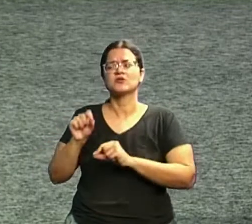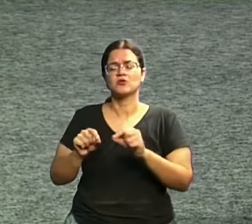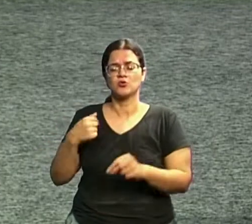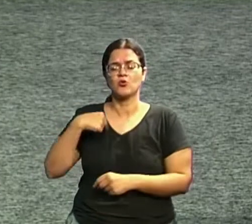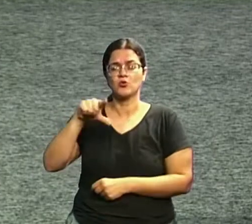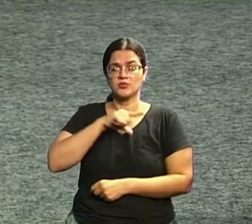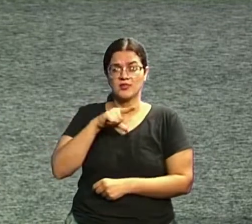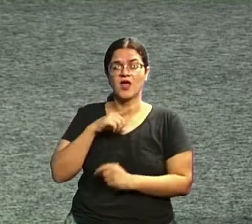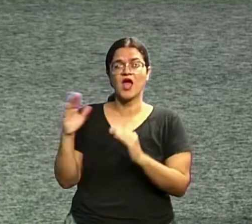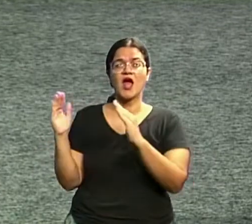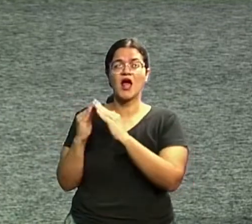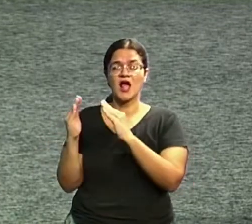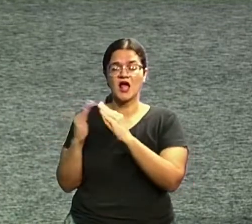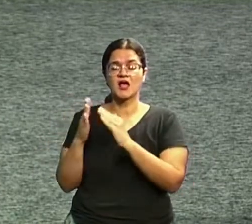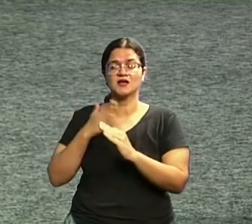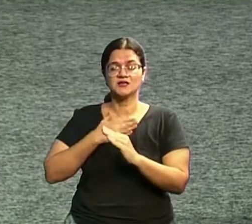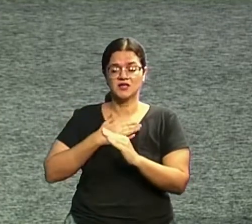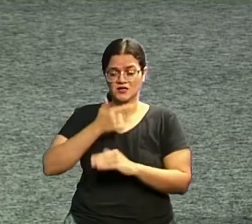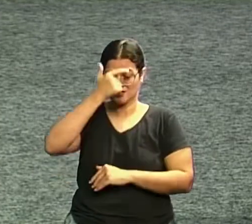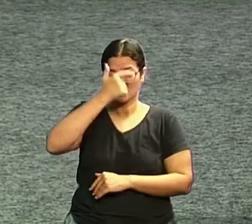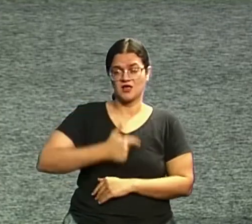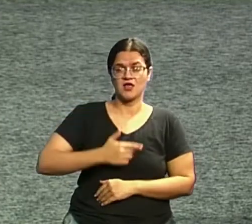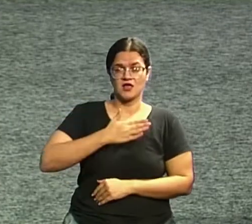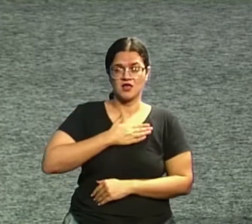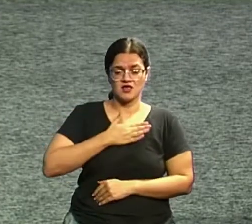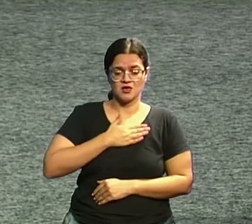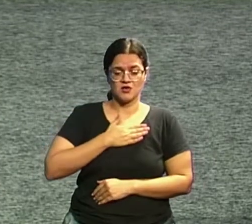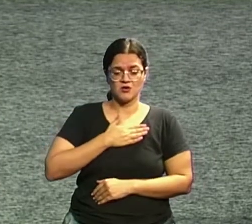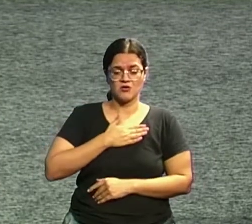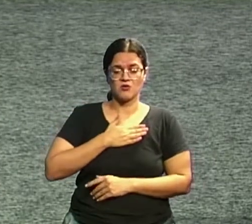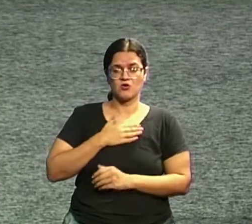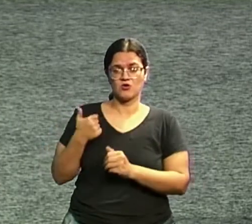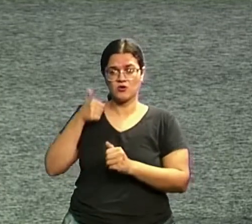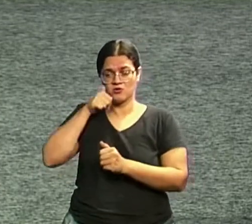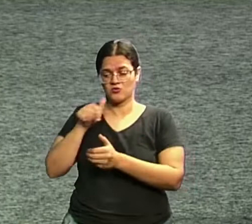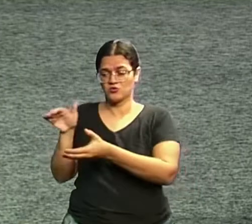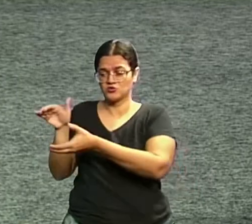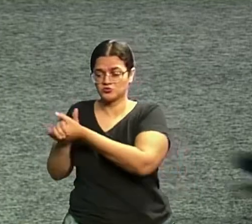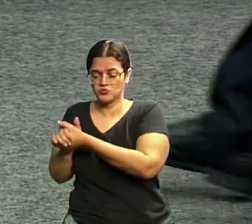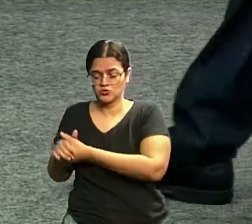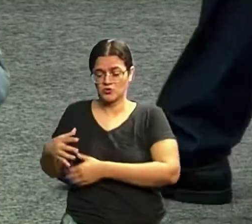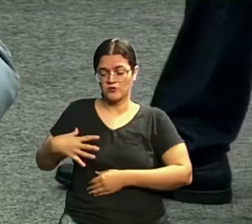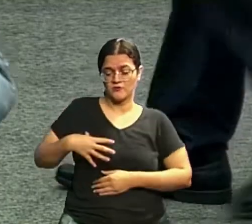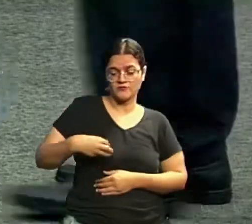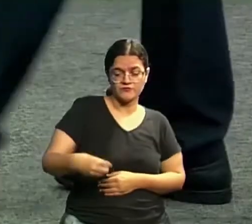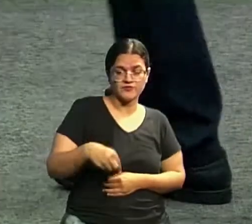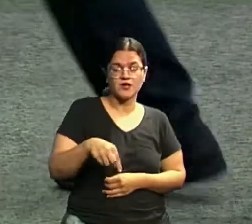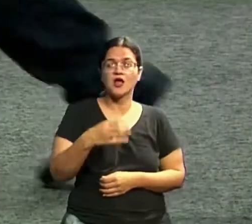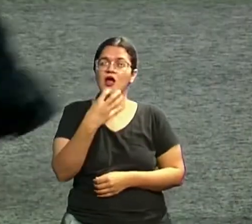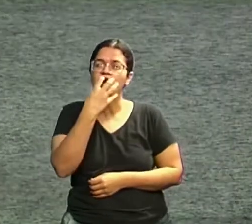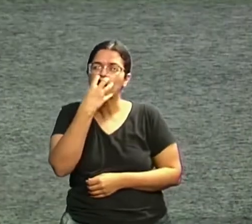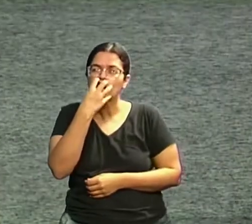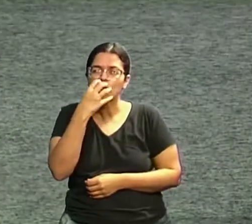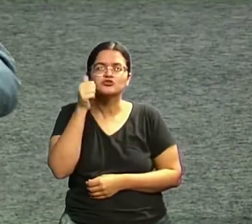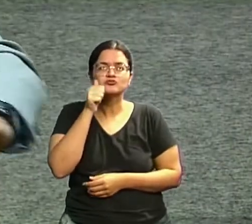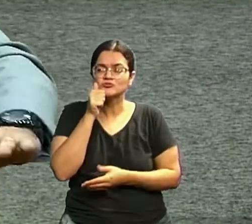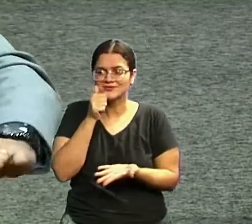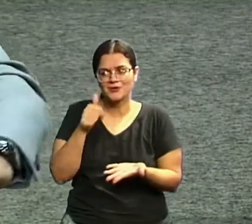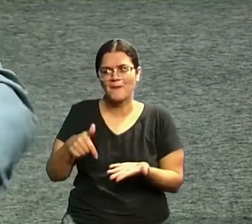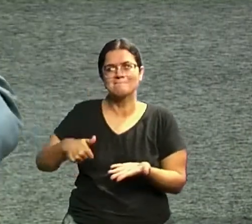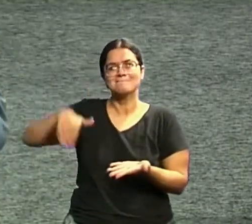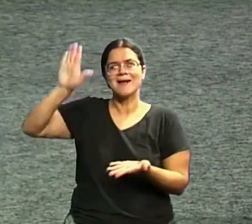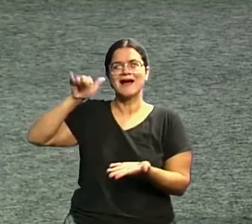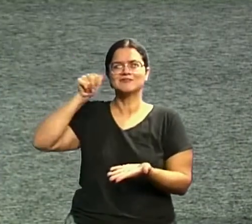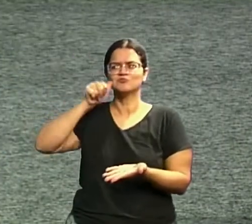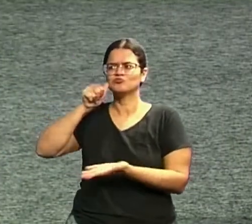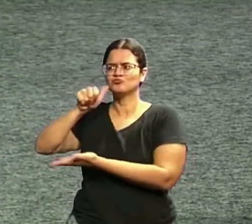Eu tenho uma casa onde sou eu, mais a minha esposa, minha filha e uma cachorrinha. Então, o sexo